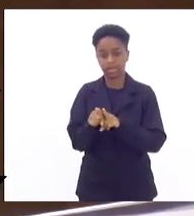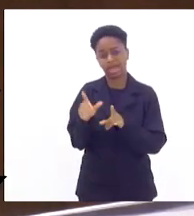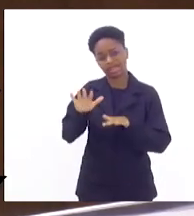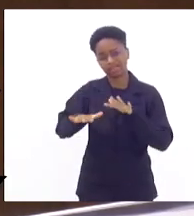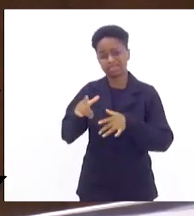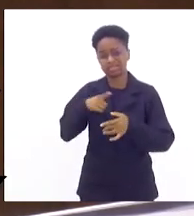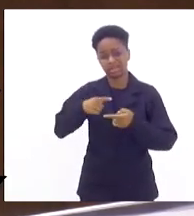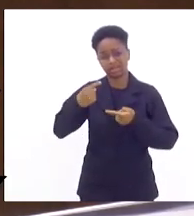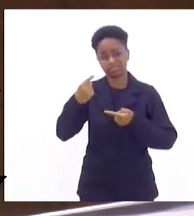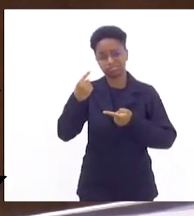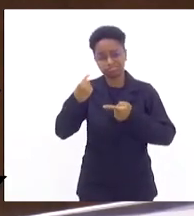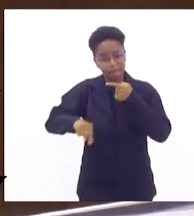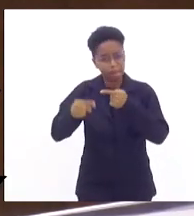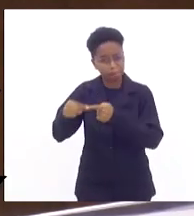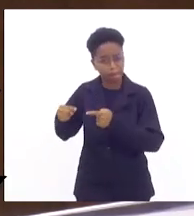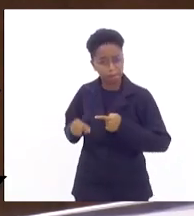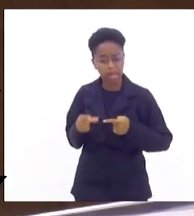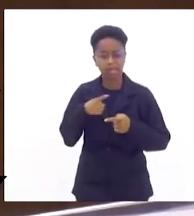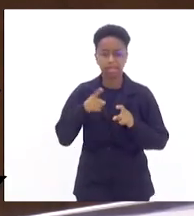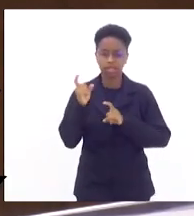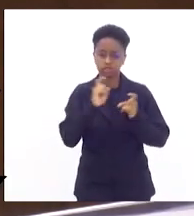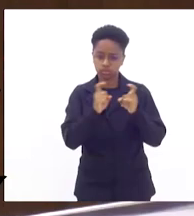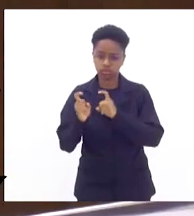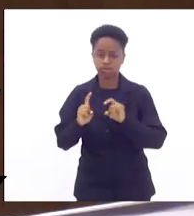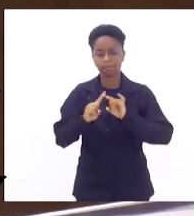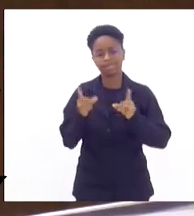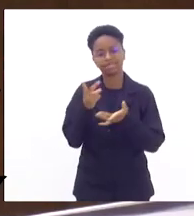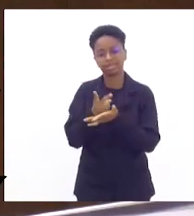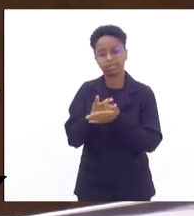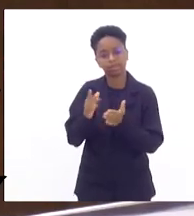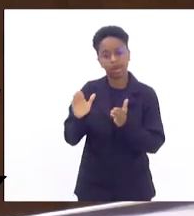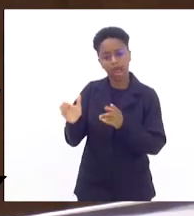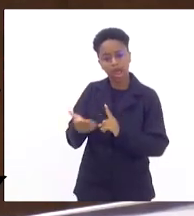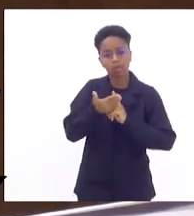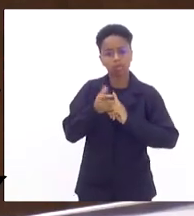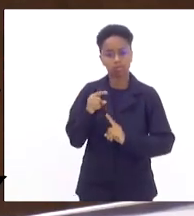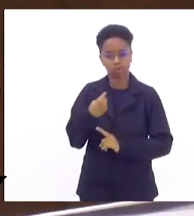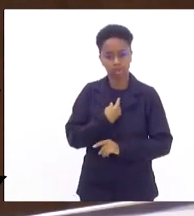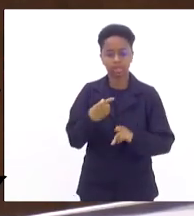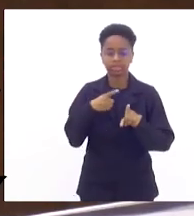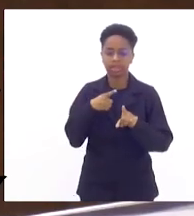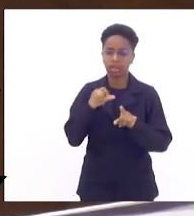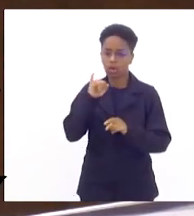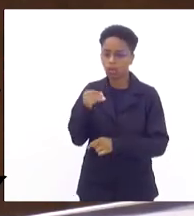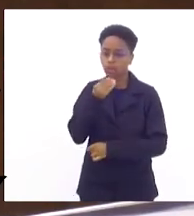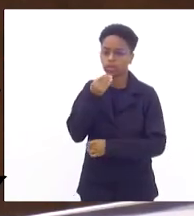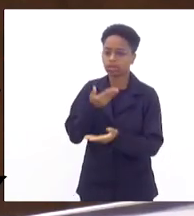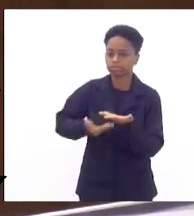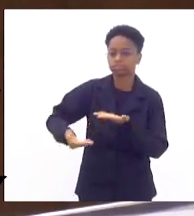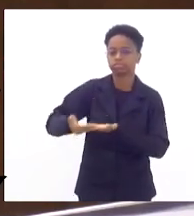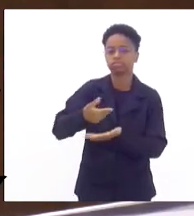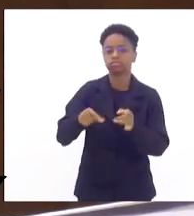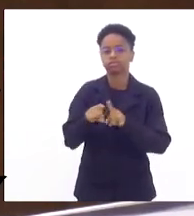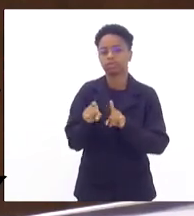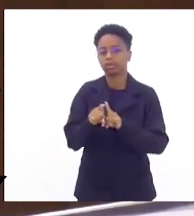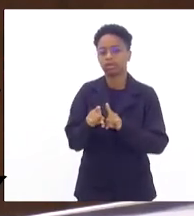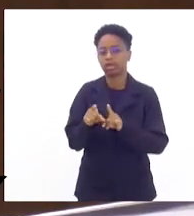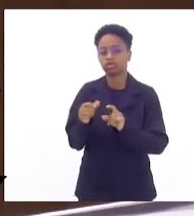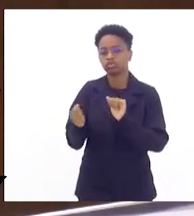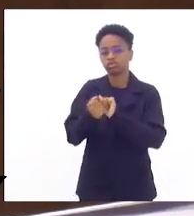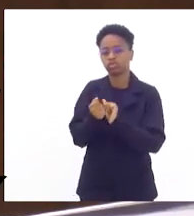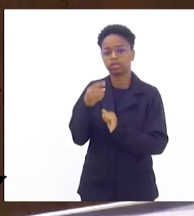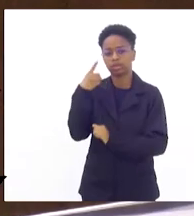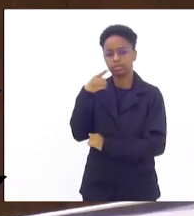às vezes há o debate, mas é uma casa que sempre nos recebeu, a gente teve a oportunidade sempre de trocar. Tivemos lá com a deputada Luciana